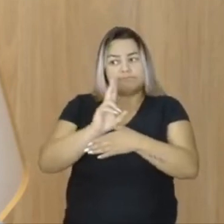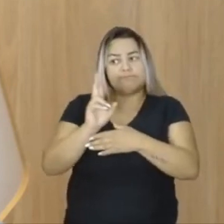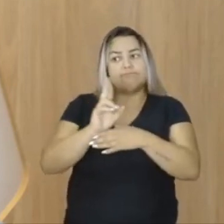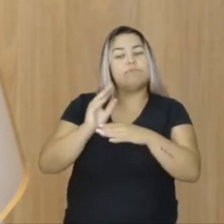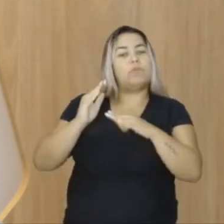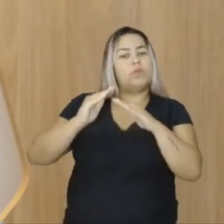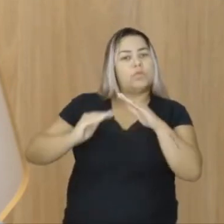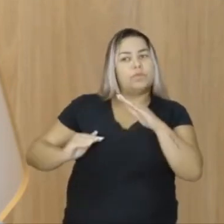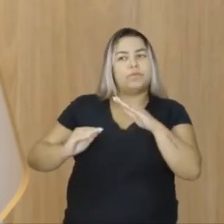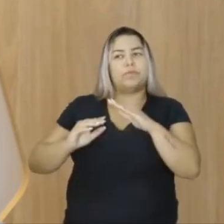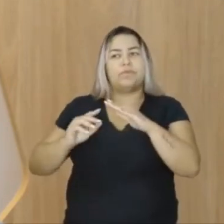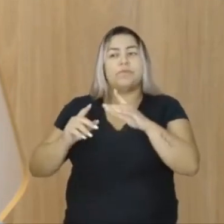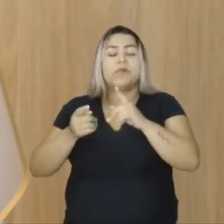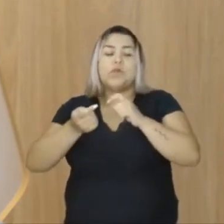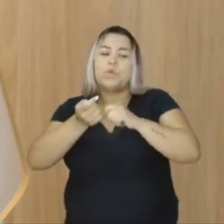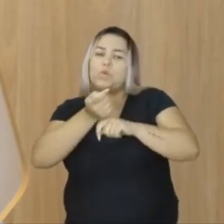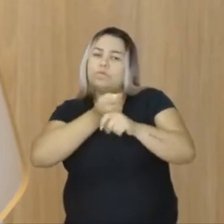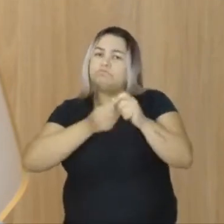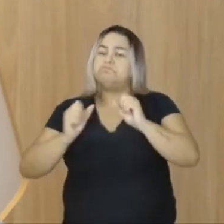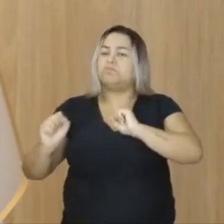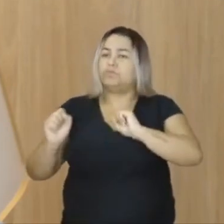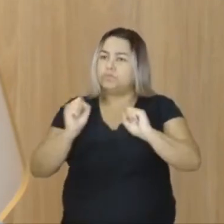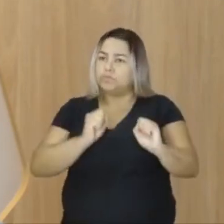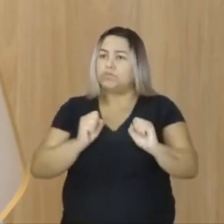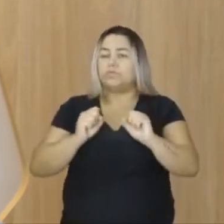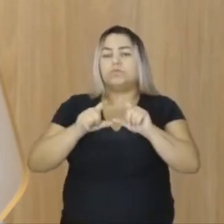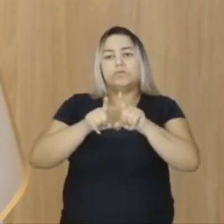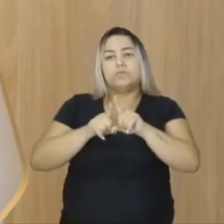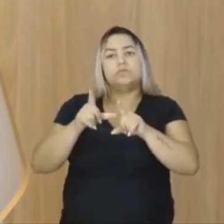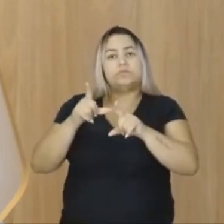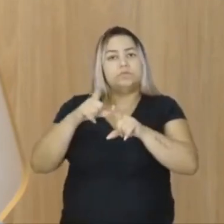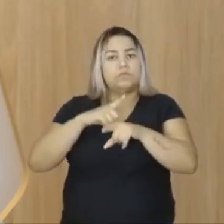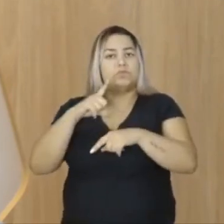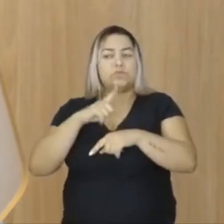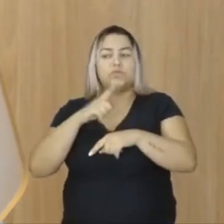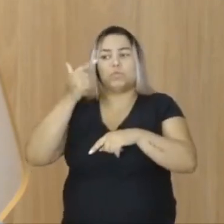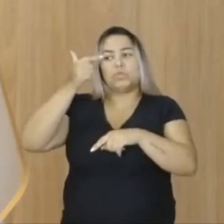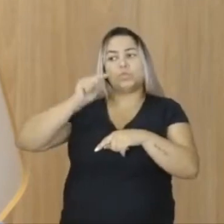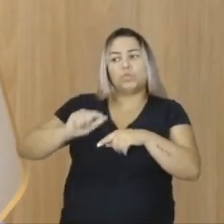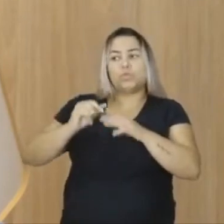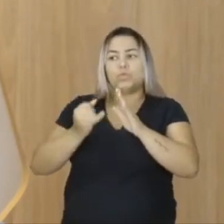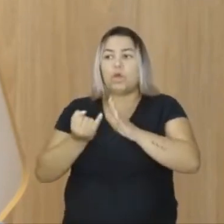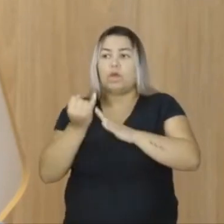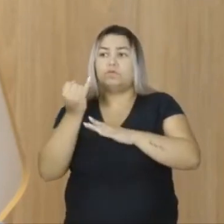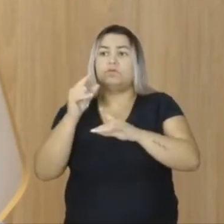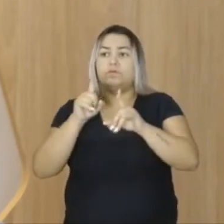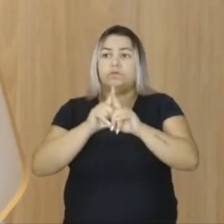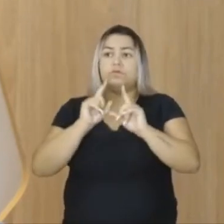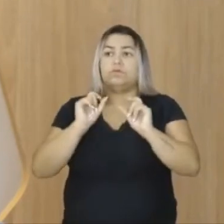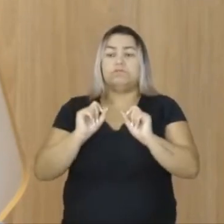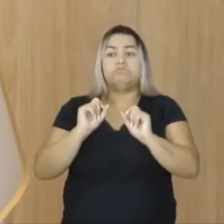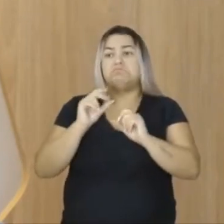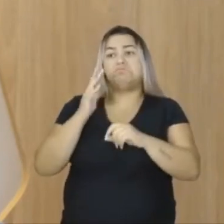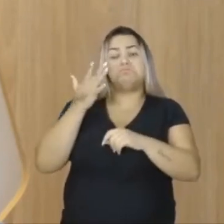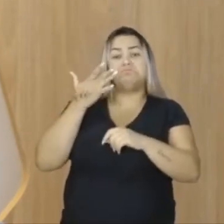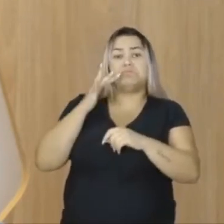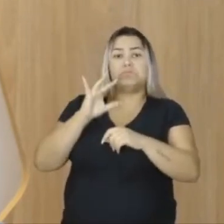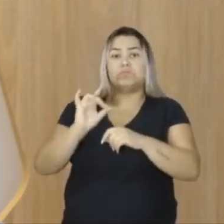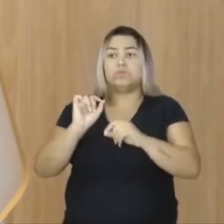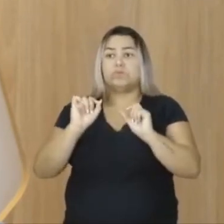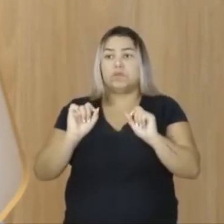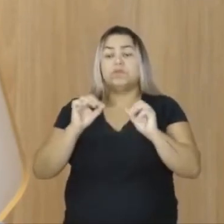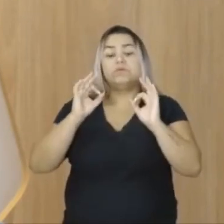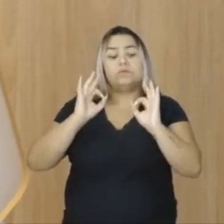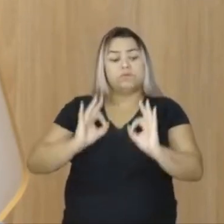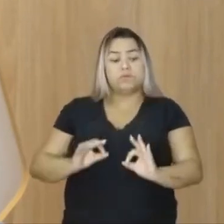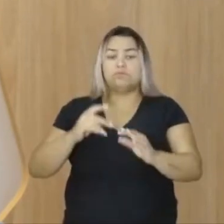econômico poderão receber de volta o seu imposto. Olha que revolução. Hoje eles não sabem que estão pagando imposto. Vão ter certeza que